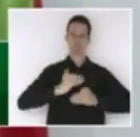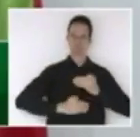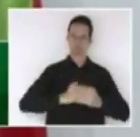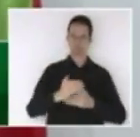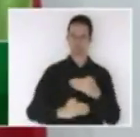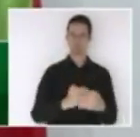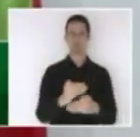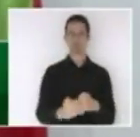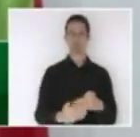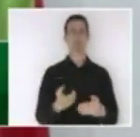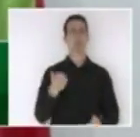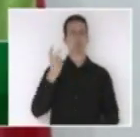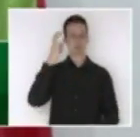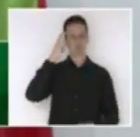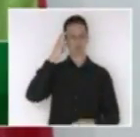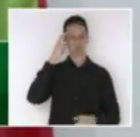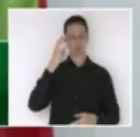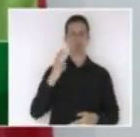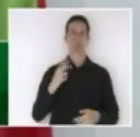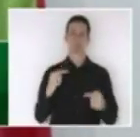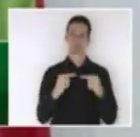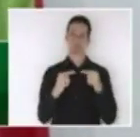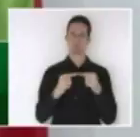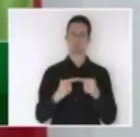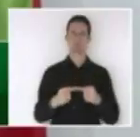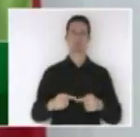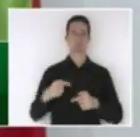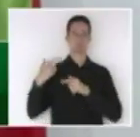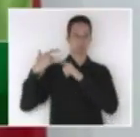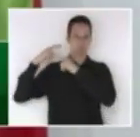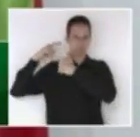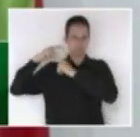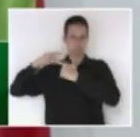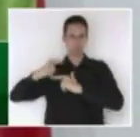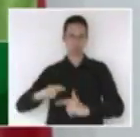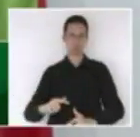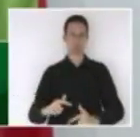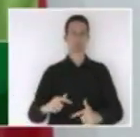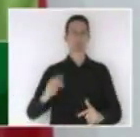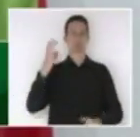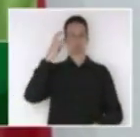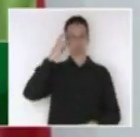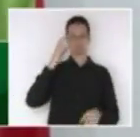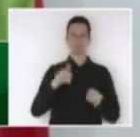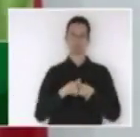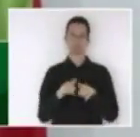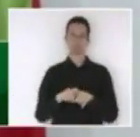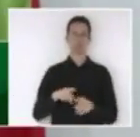é cultura, o tradicionalismo também é cultura, a dança,